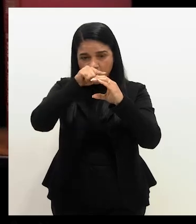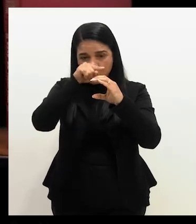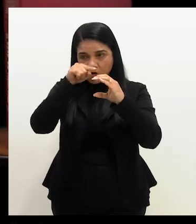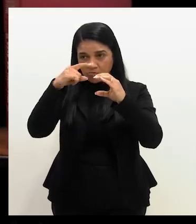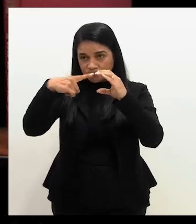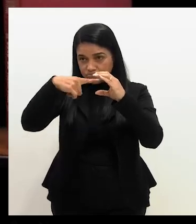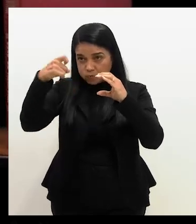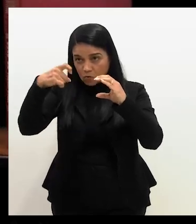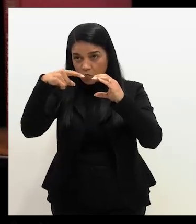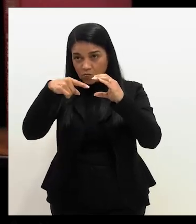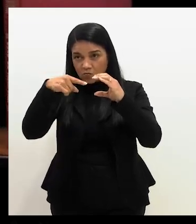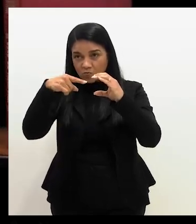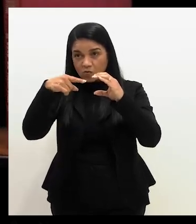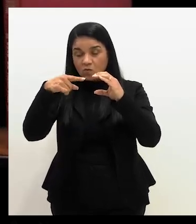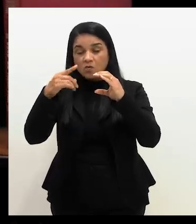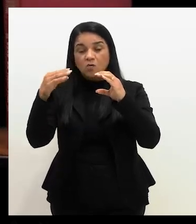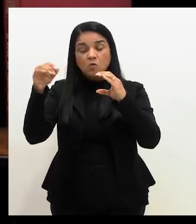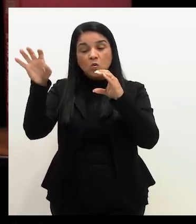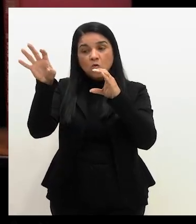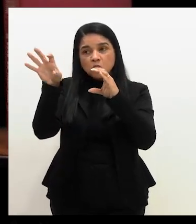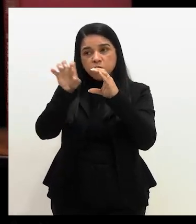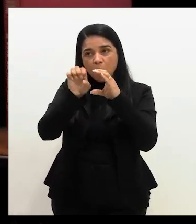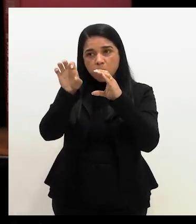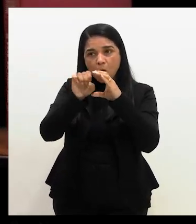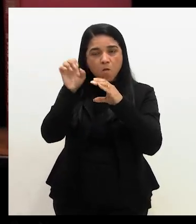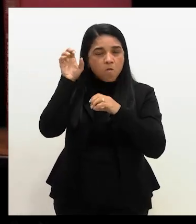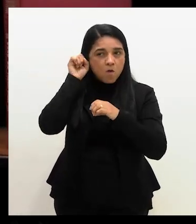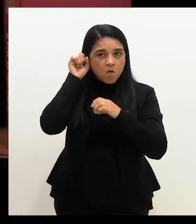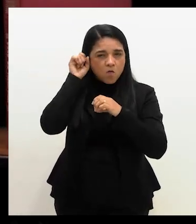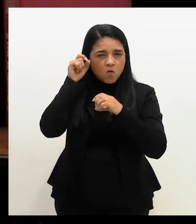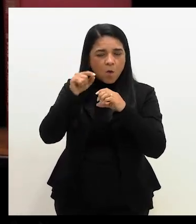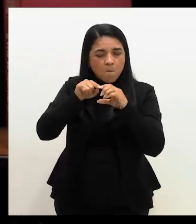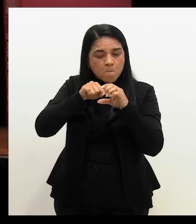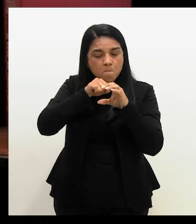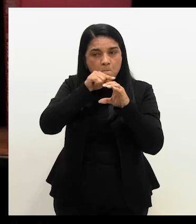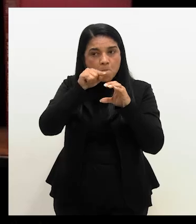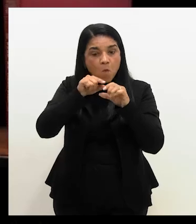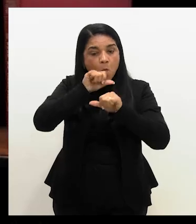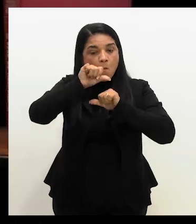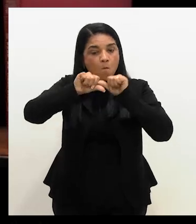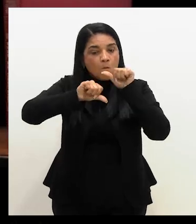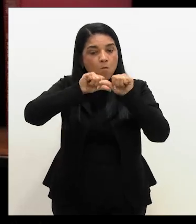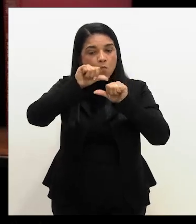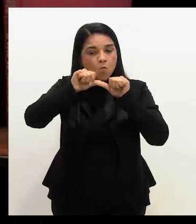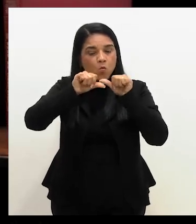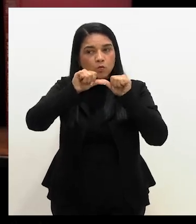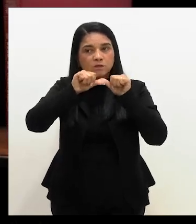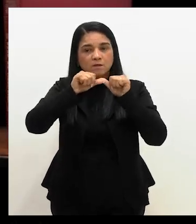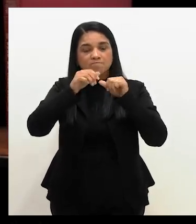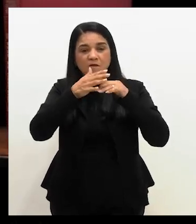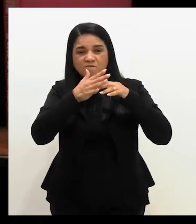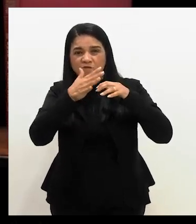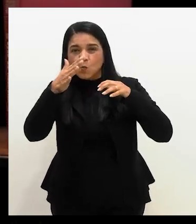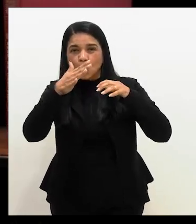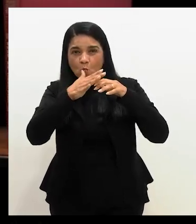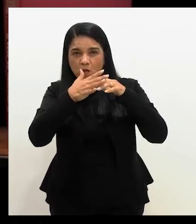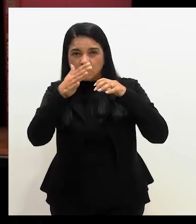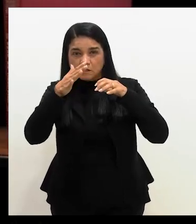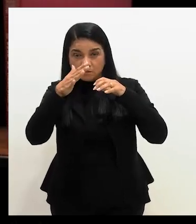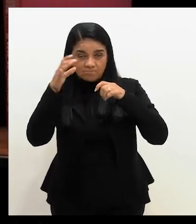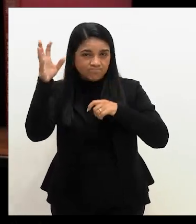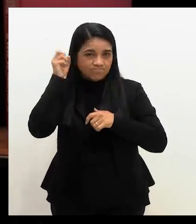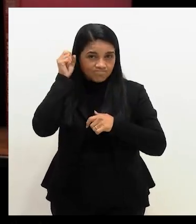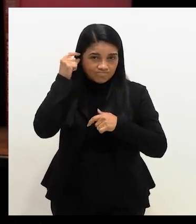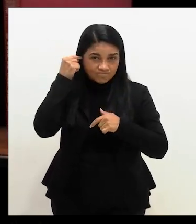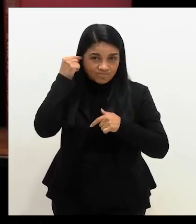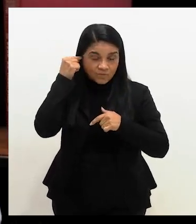Então, o que isso quer dizer? Conforme você vai entrando no caracolzinho, indo para o meio, você vai mudando as frequências que são ouvidas ali pelo nosso